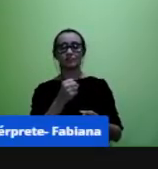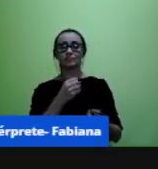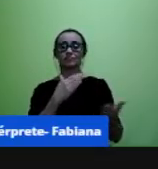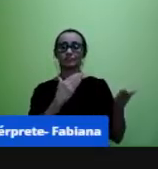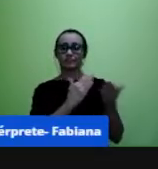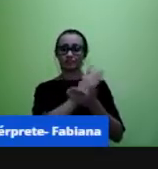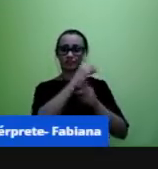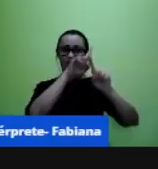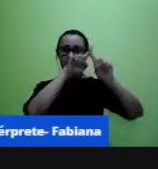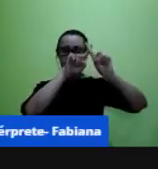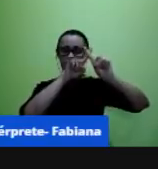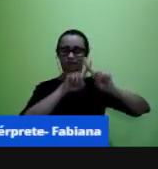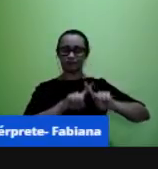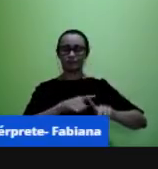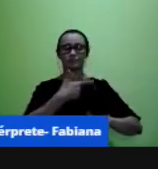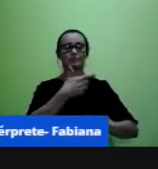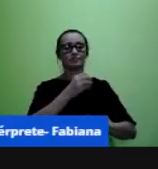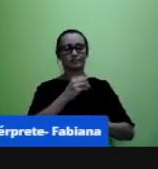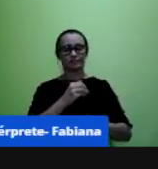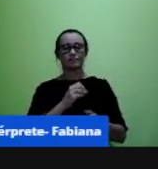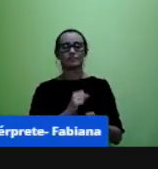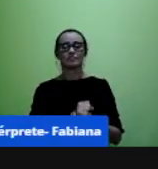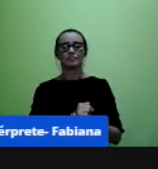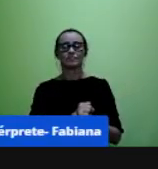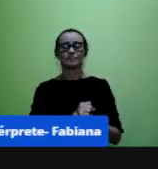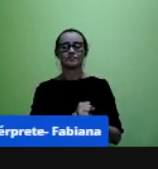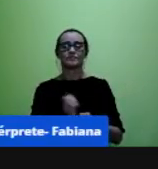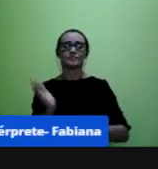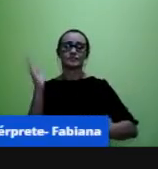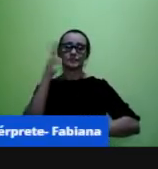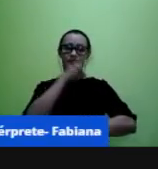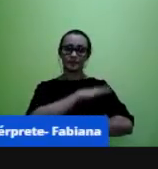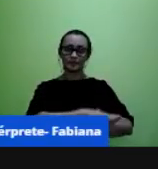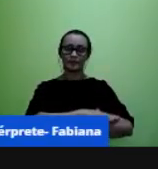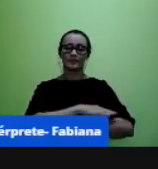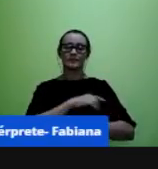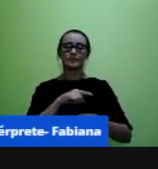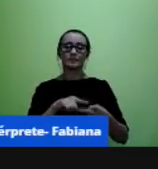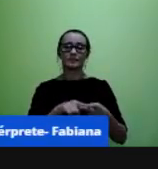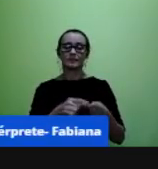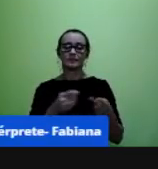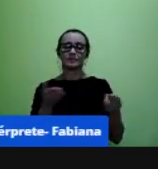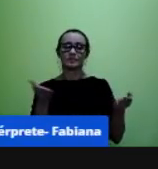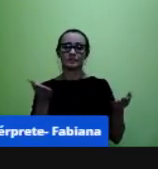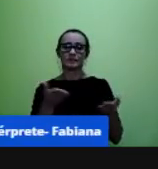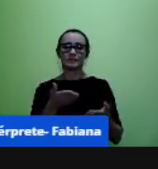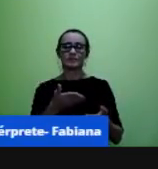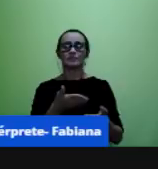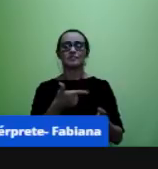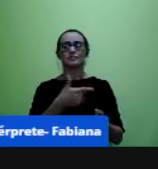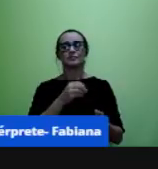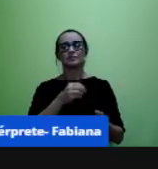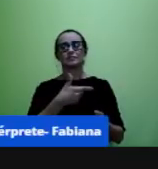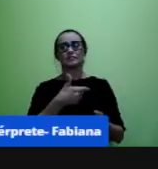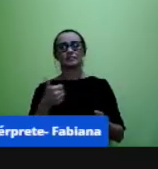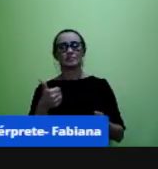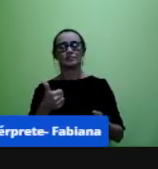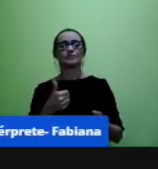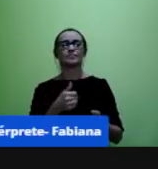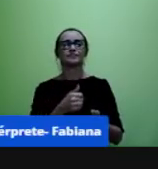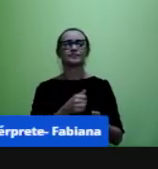horas de efetivo. E aí no período vespertino esse ano, eu estou lá no Senador Rachid Saldanha